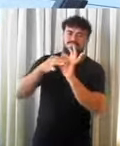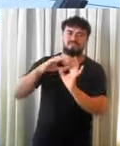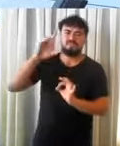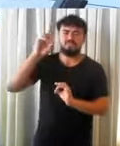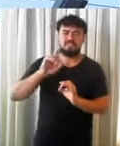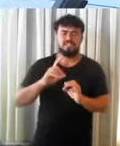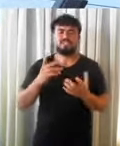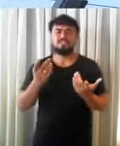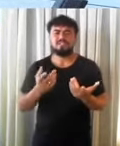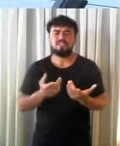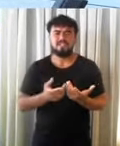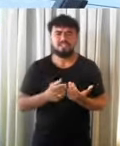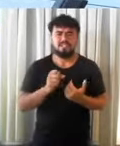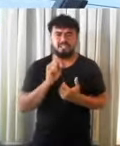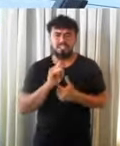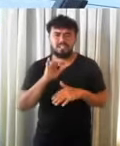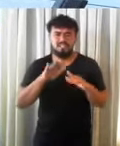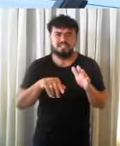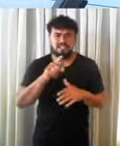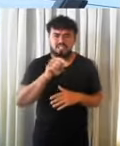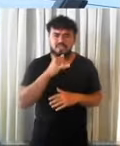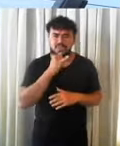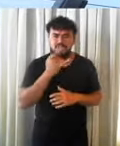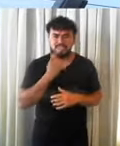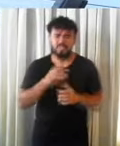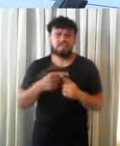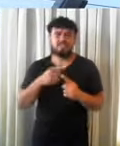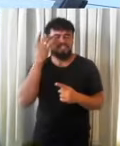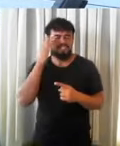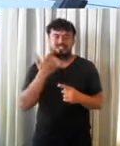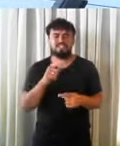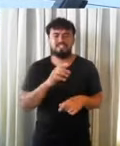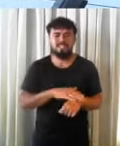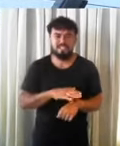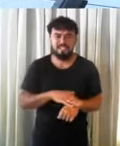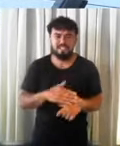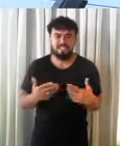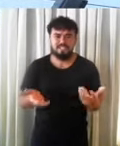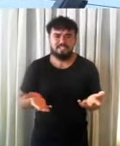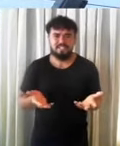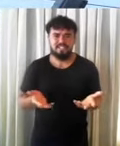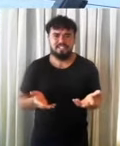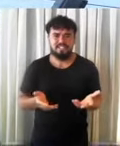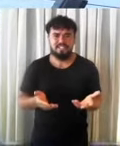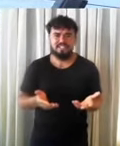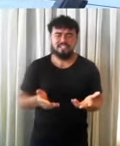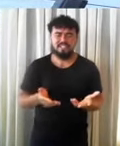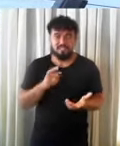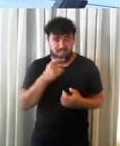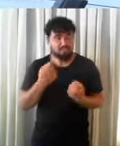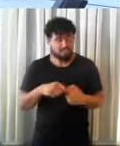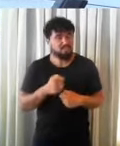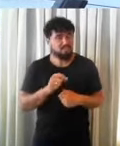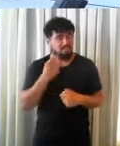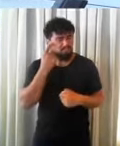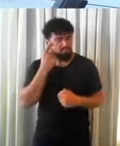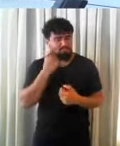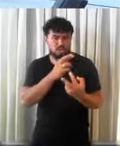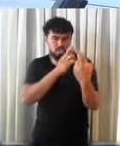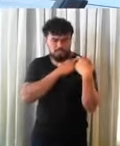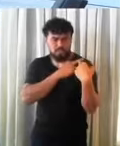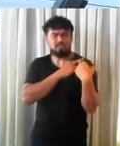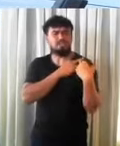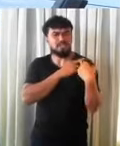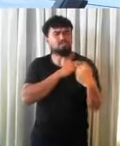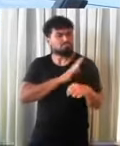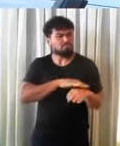agenda, que tal você fazer um calendário durante essa quarentena? Você precisa encarar o seu tempo com responsabilidade. Você